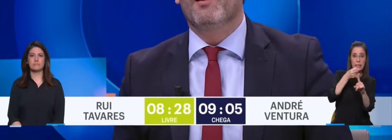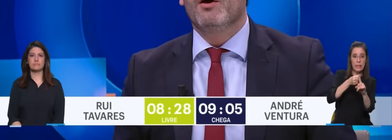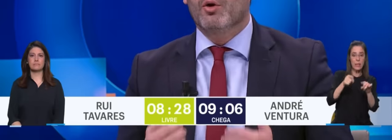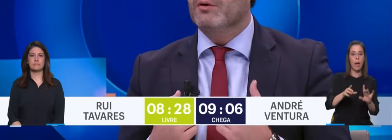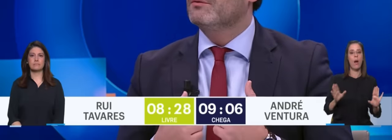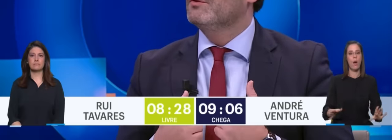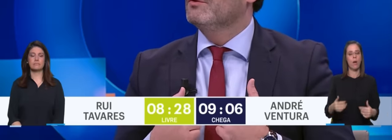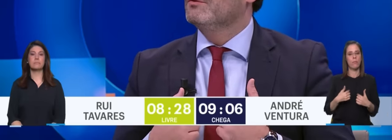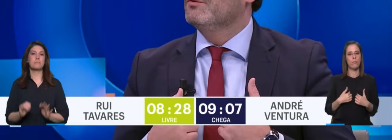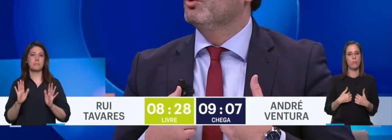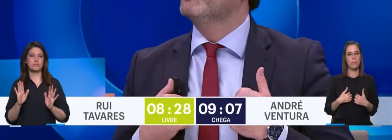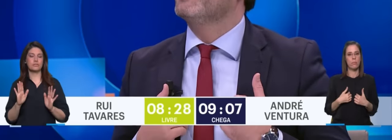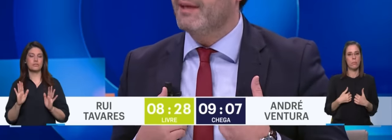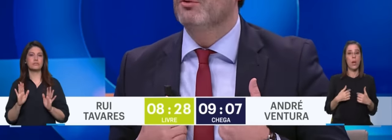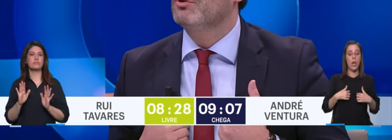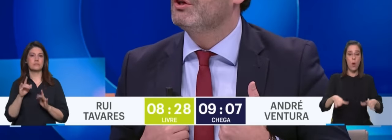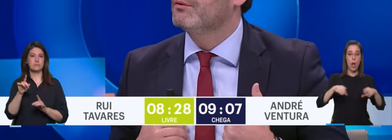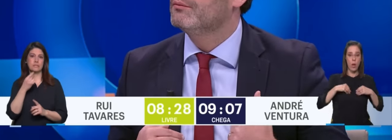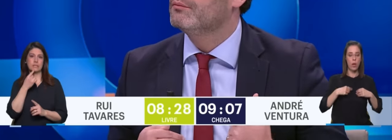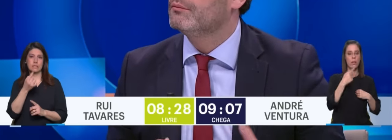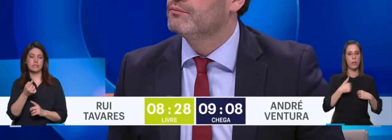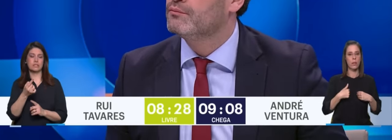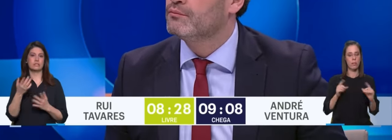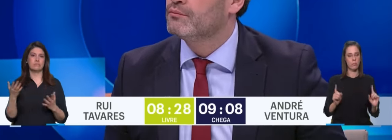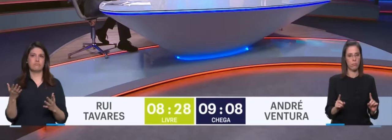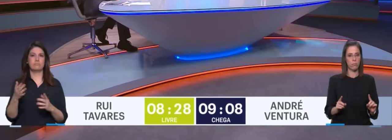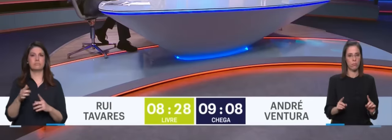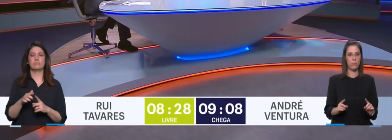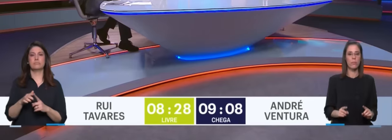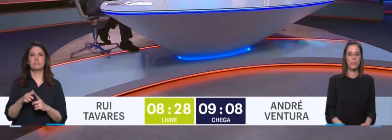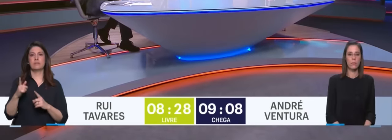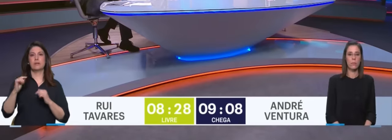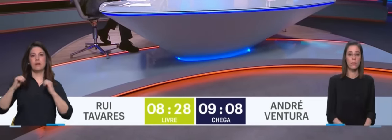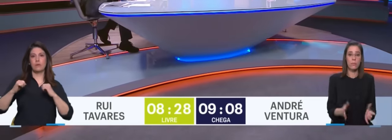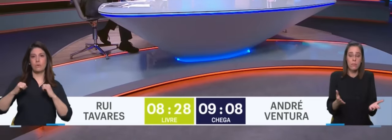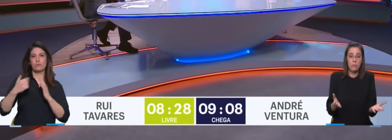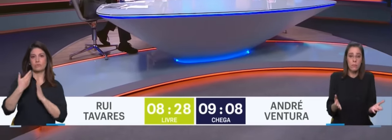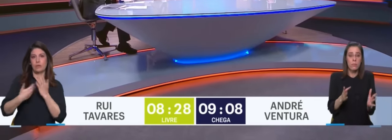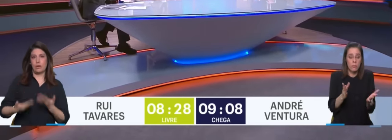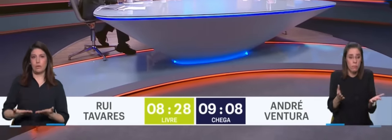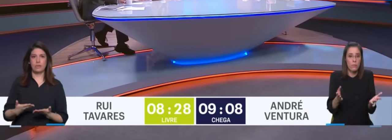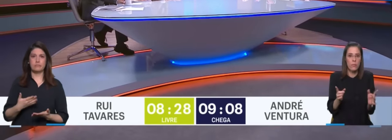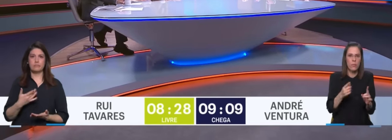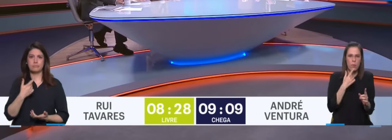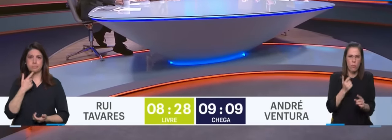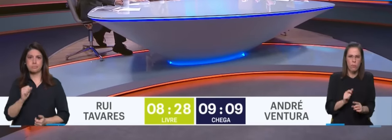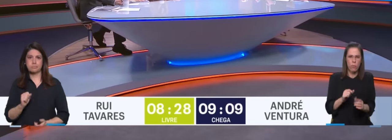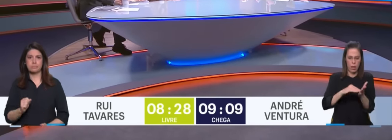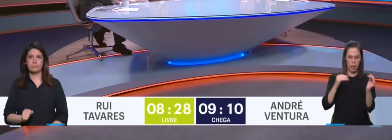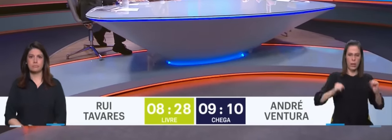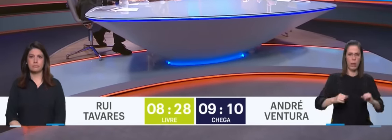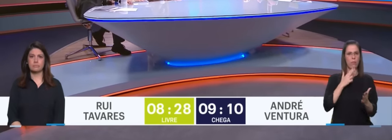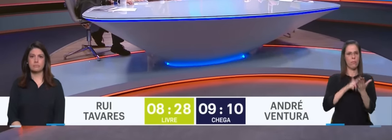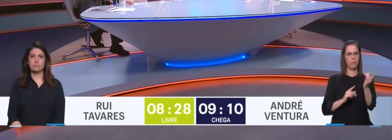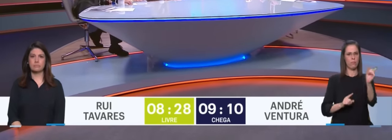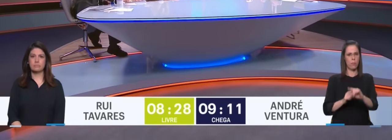agora eu não mas mas está dizer à luz de do do dos tratados atualmente isso não é possível não é possível dos tratados desculpa lá isso não é